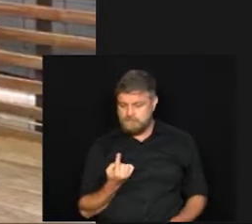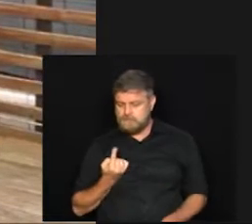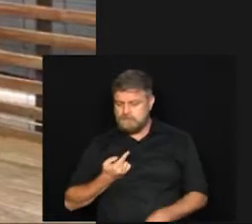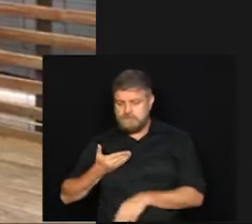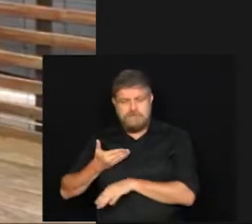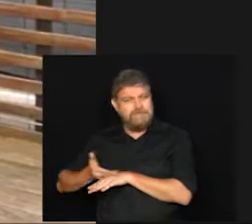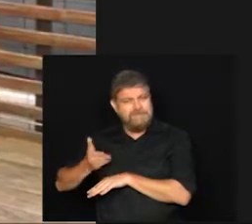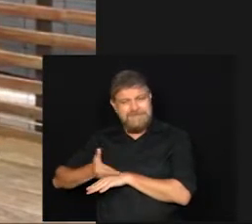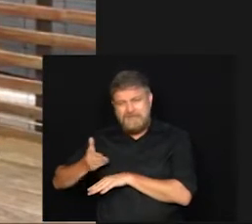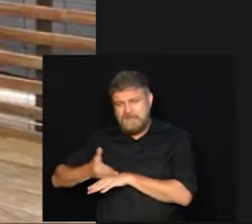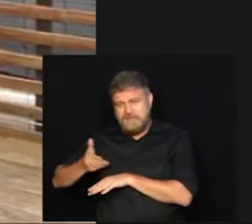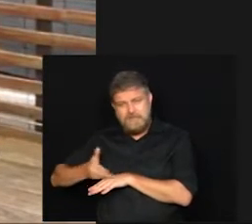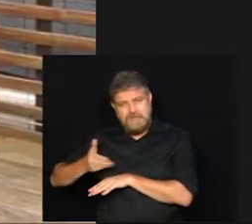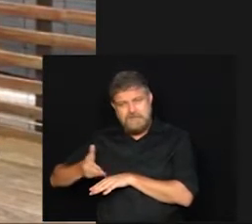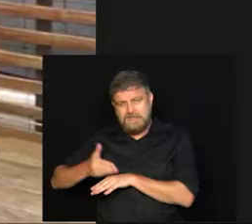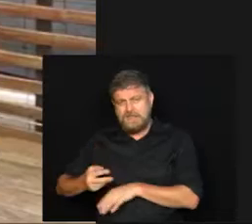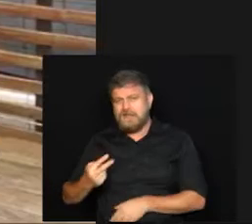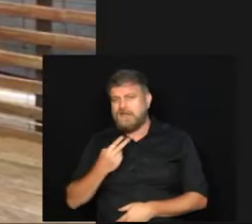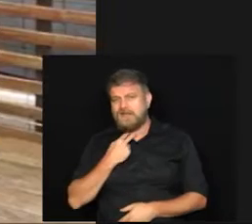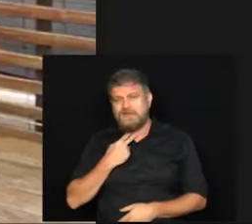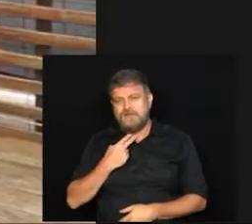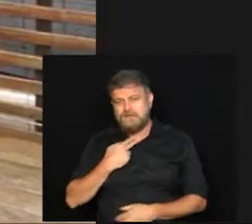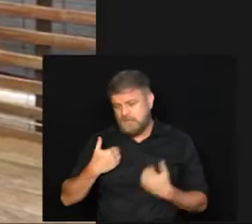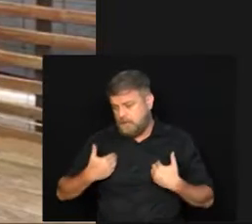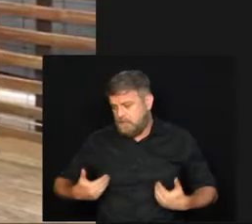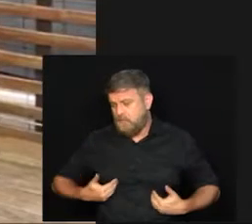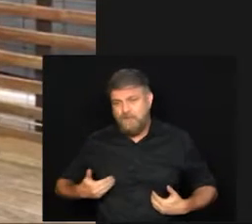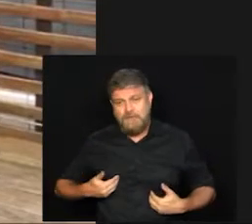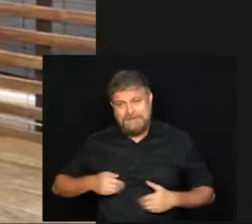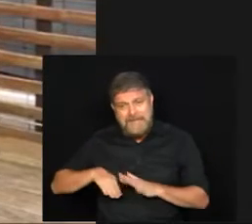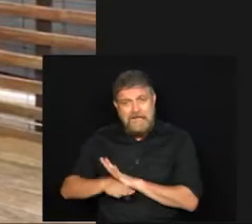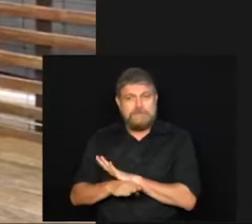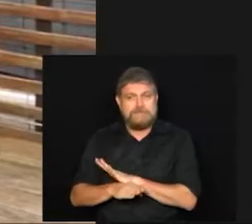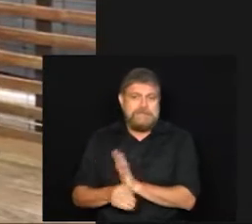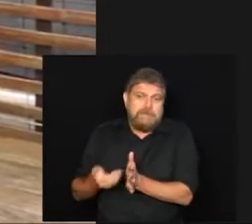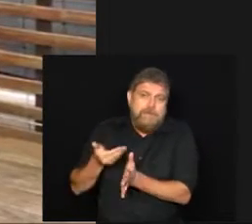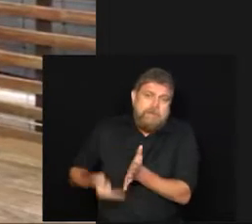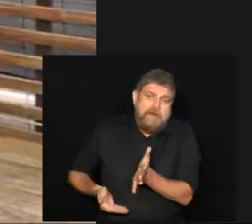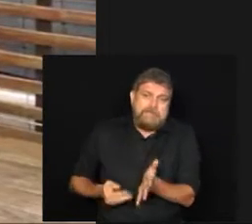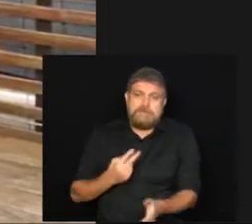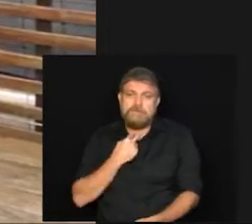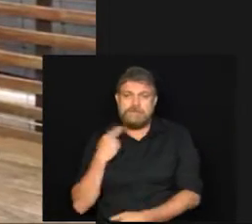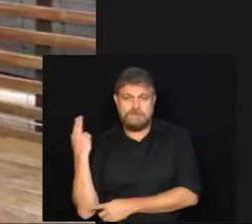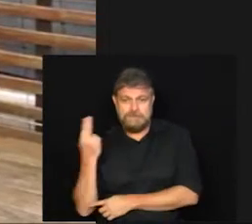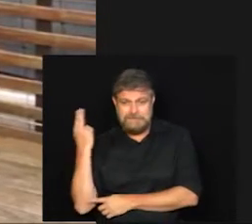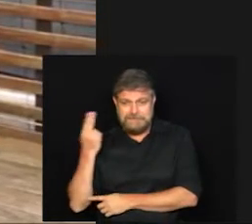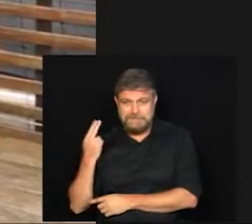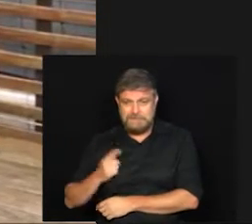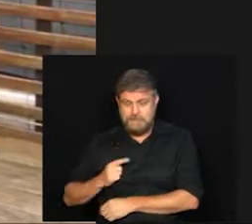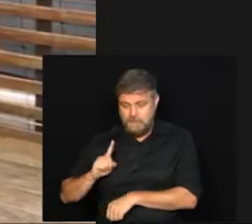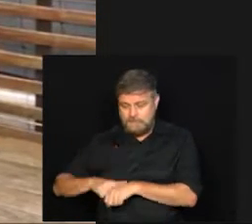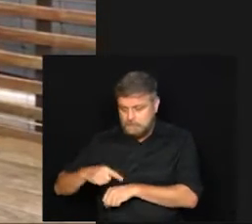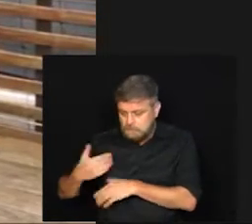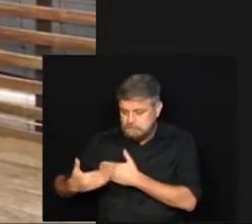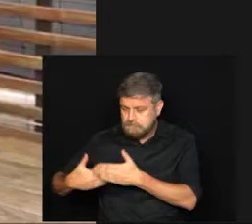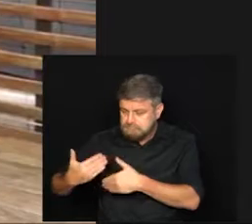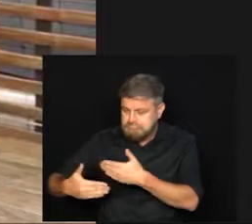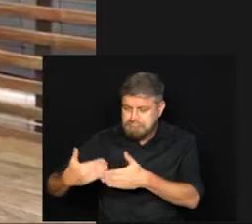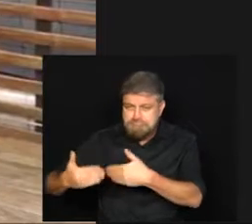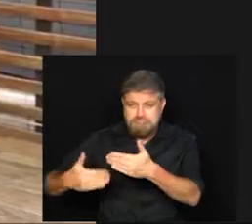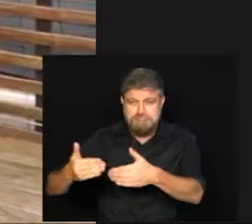né? Só para não perder o condicionamento físico. E com o passar do tempo que as coisas foram ficando mais,